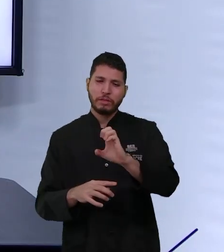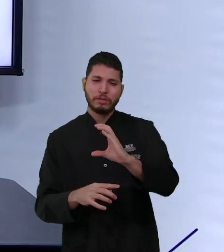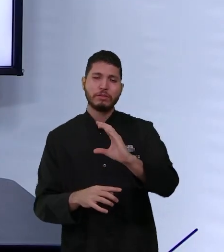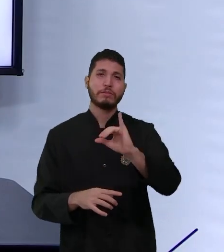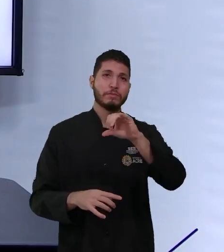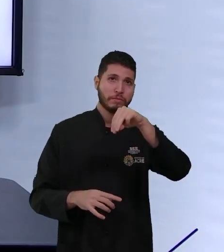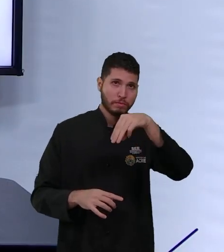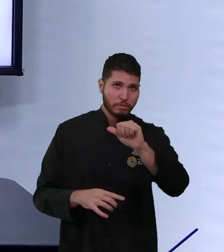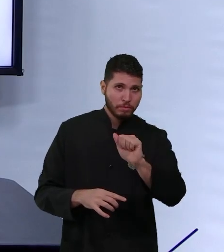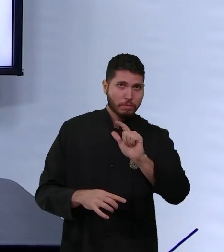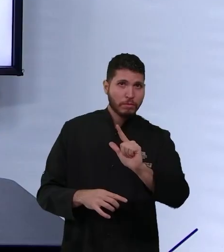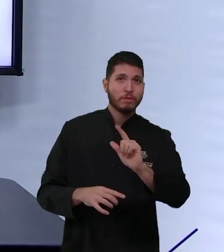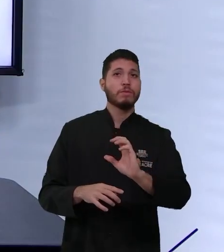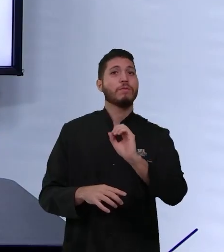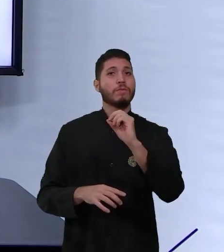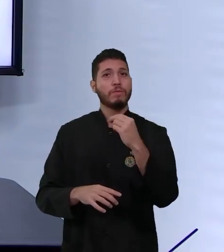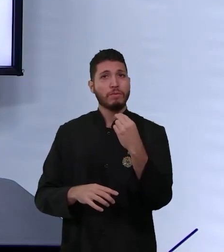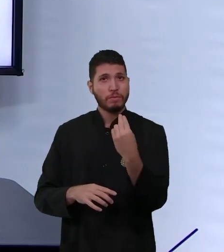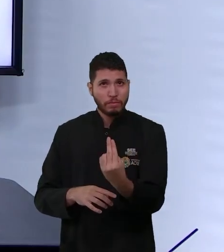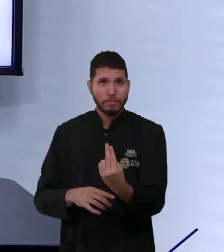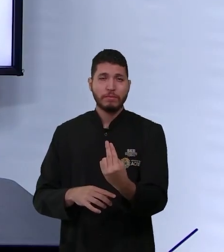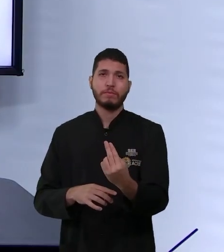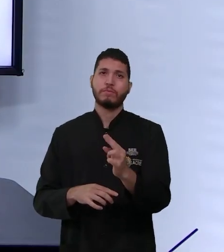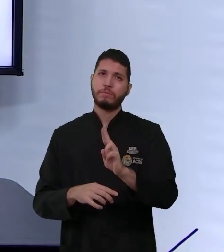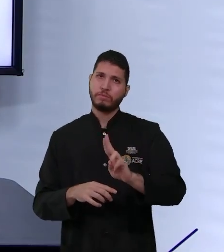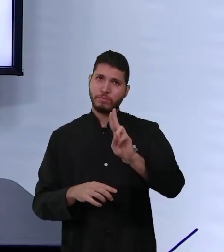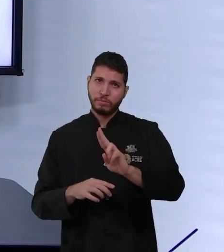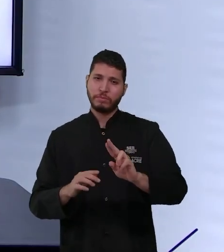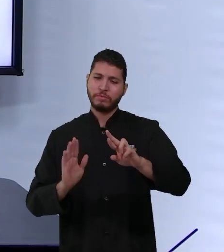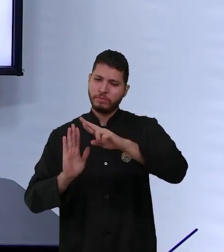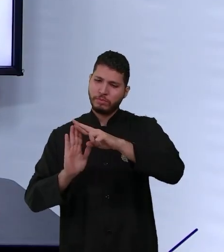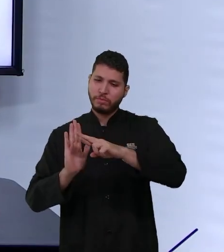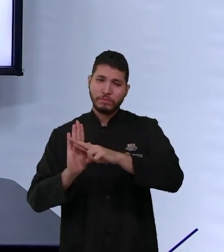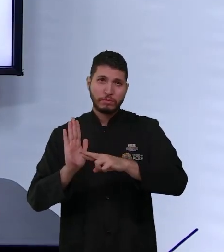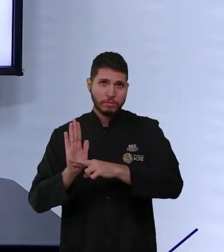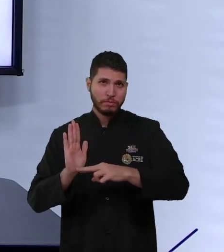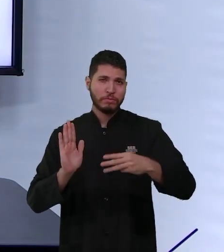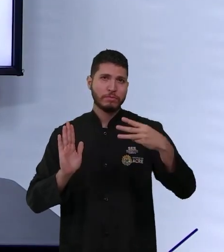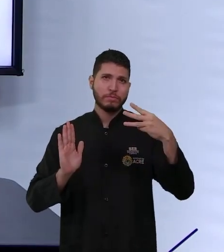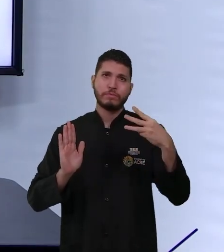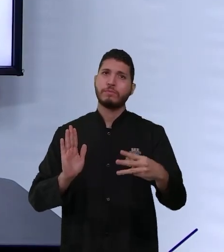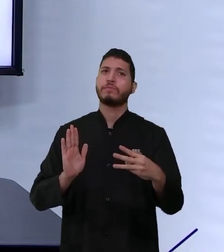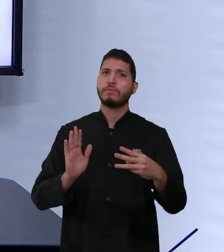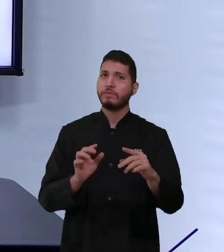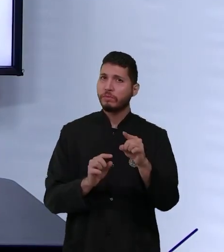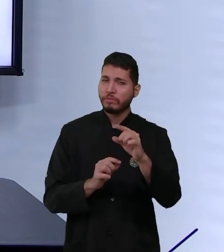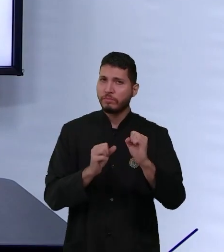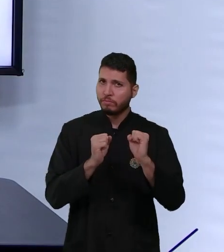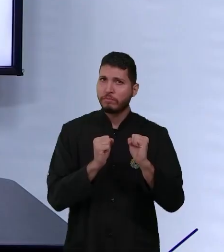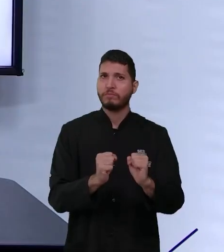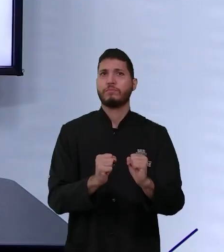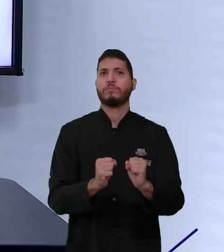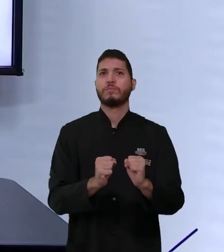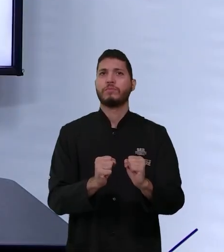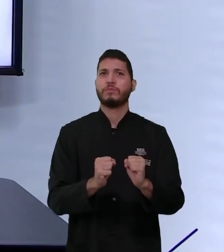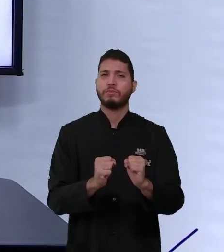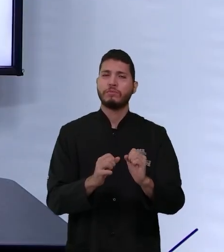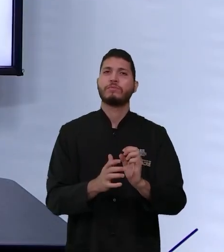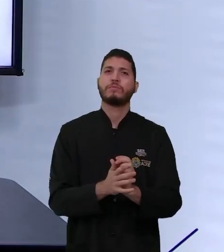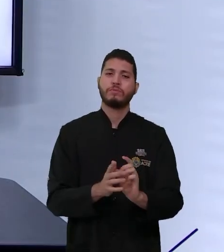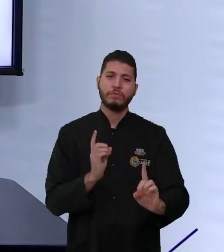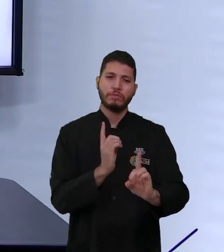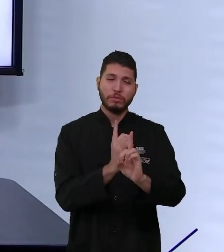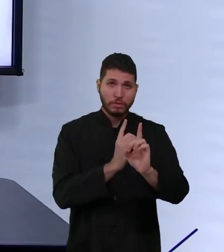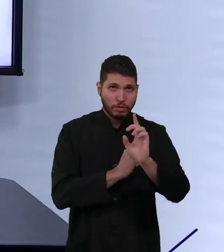você pode fazer utilizando a ideia da regra de 3, tá? São as formas com que você consegue encontrar o valor